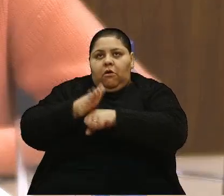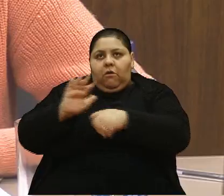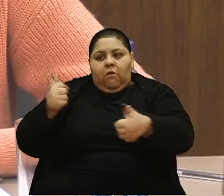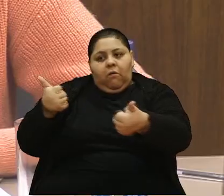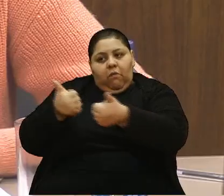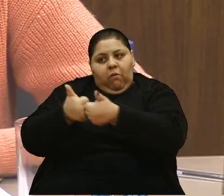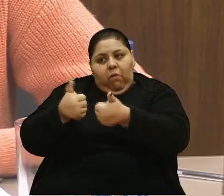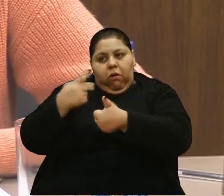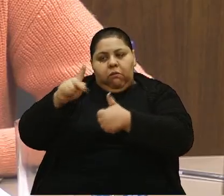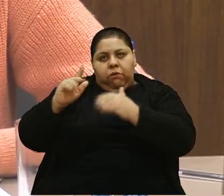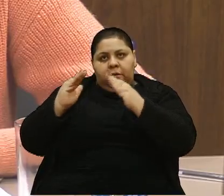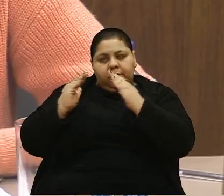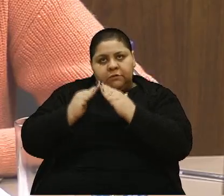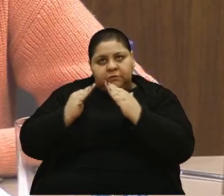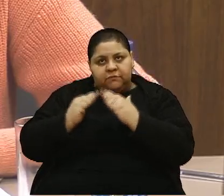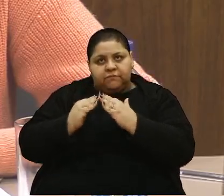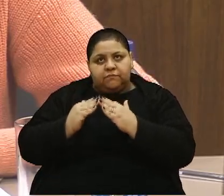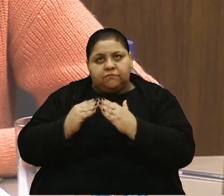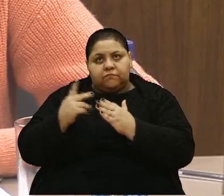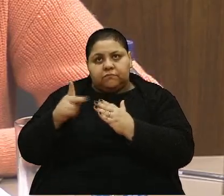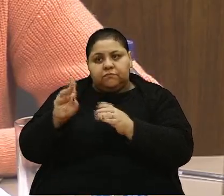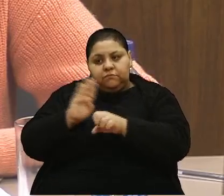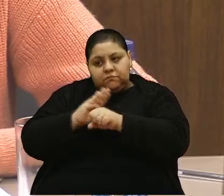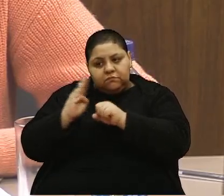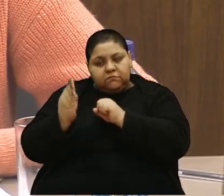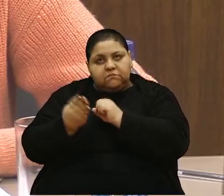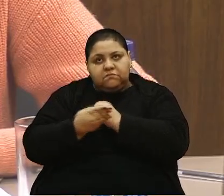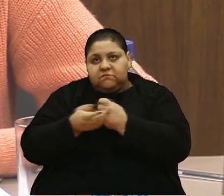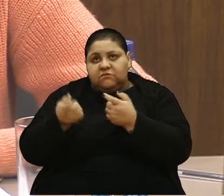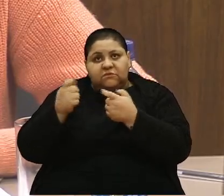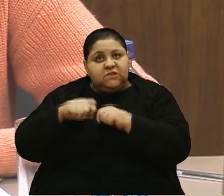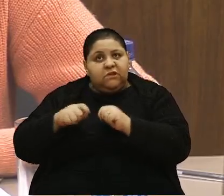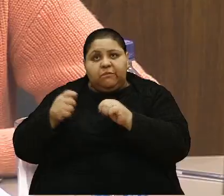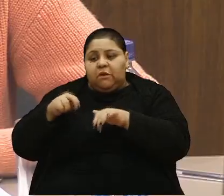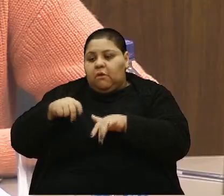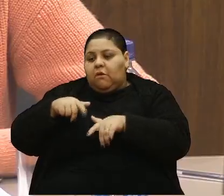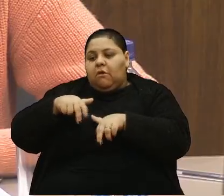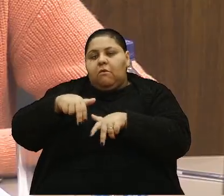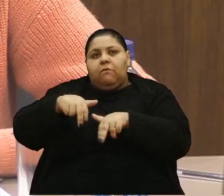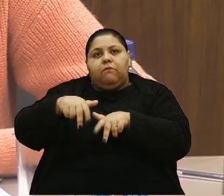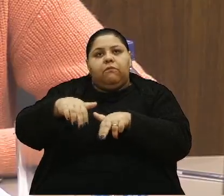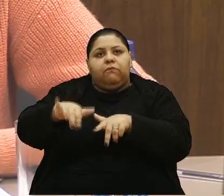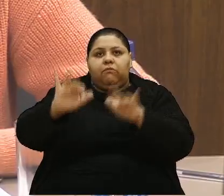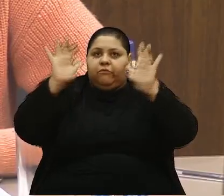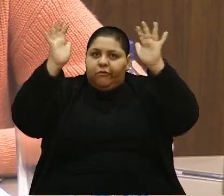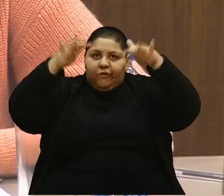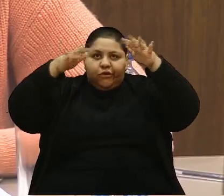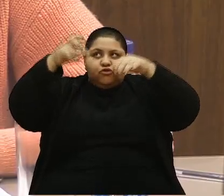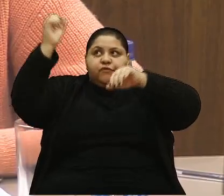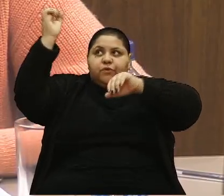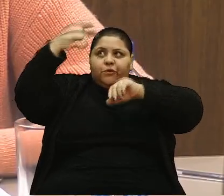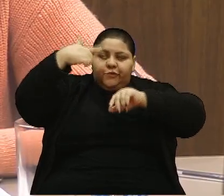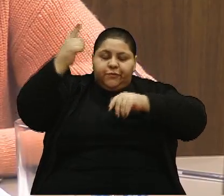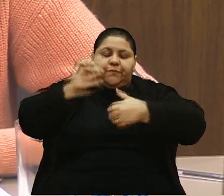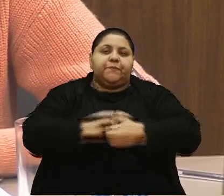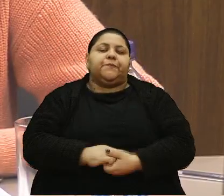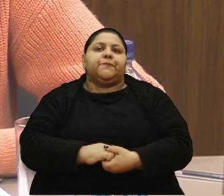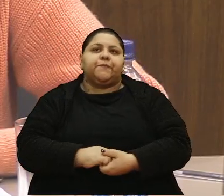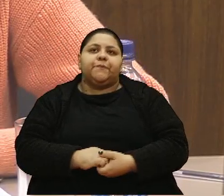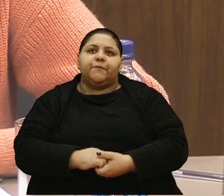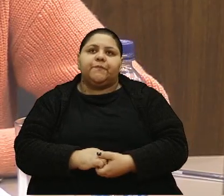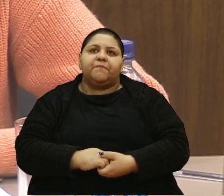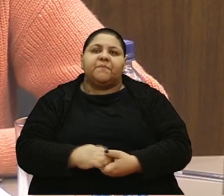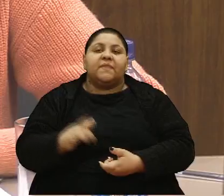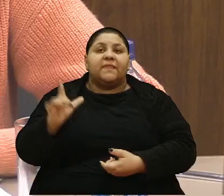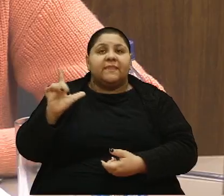da sua casa, acessar no seu bairro, sem precisar andar quilômetros, muitas vezes na chuva, no sol. A gente teve